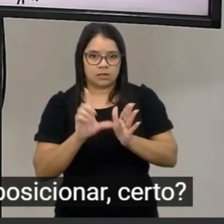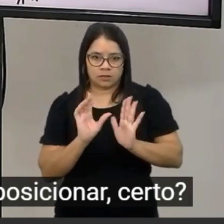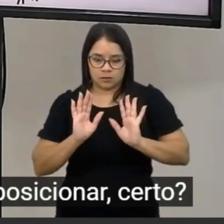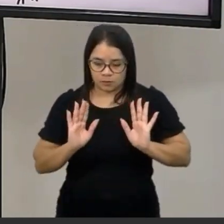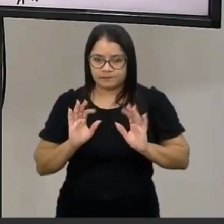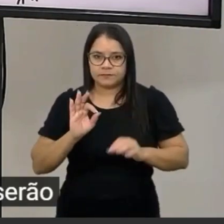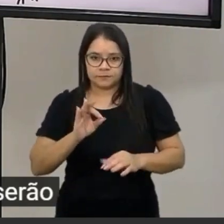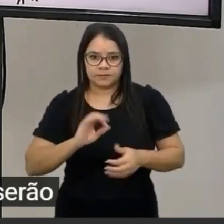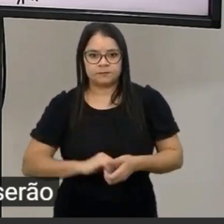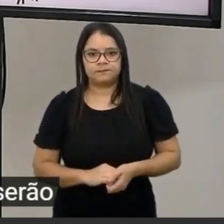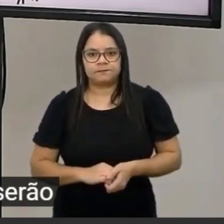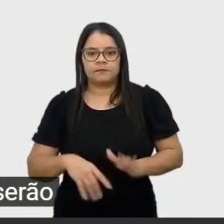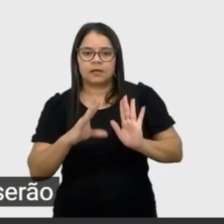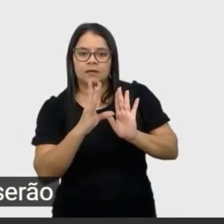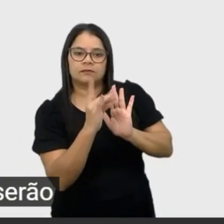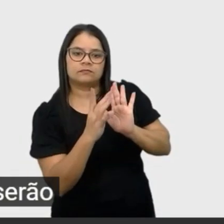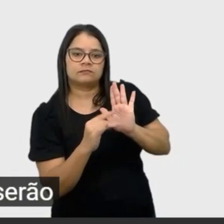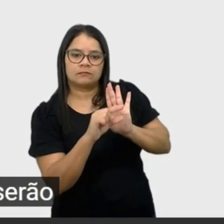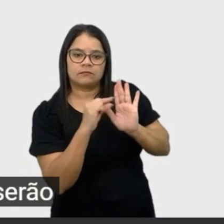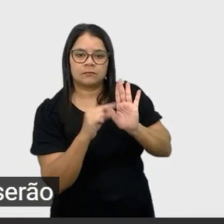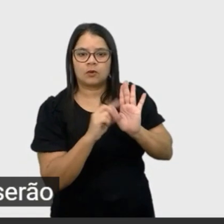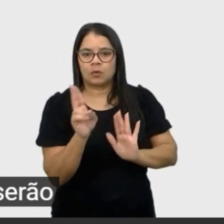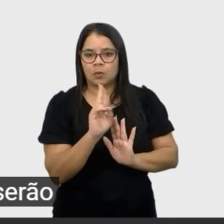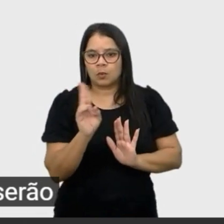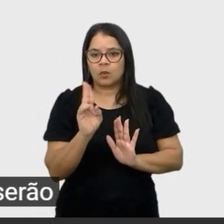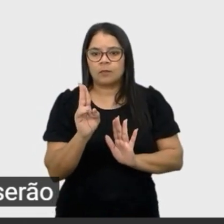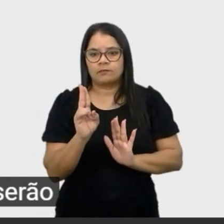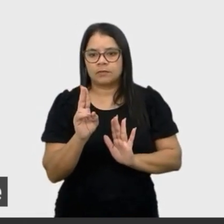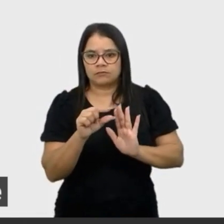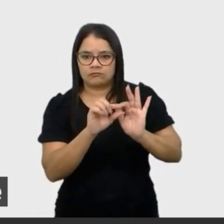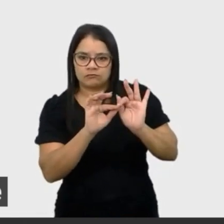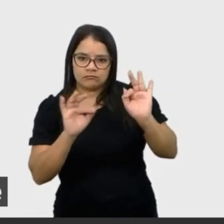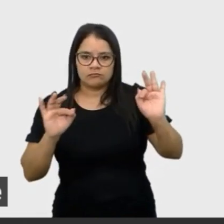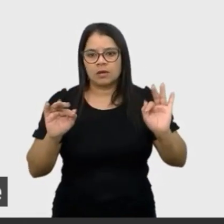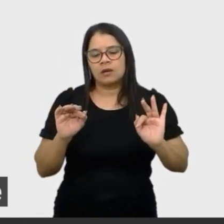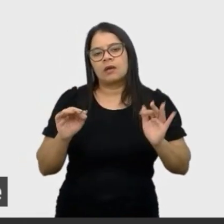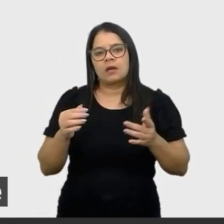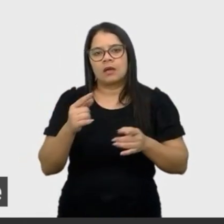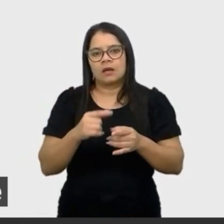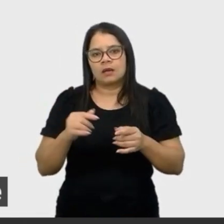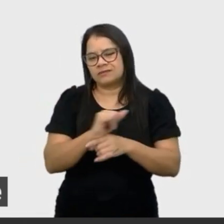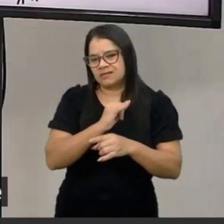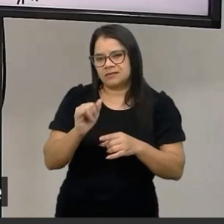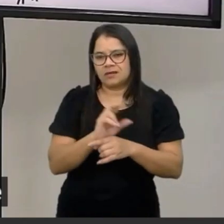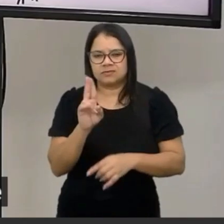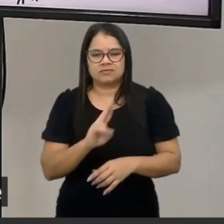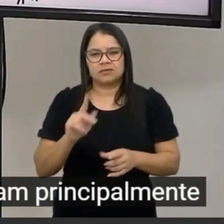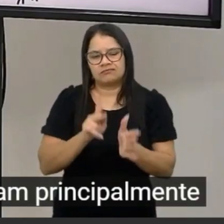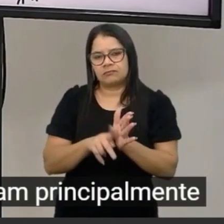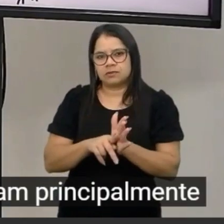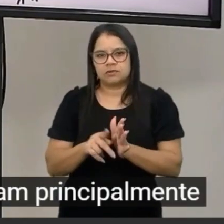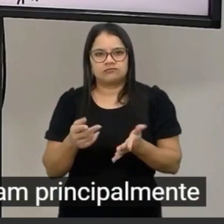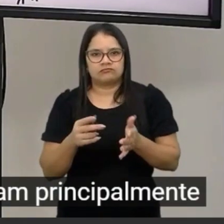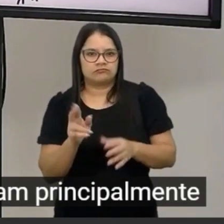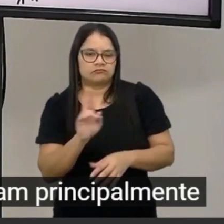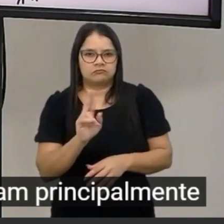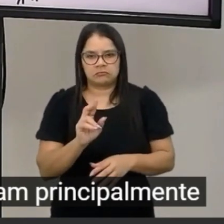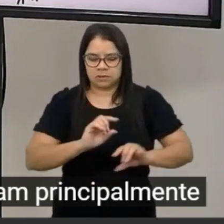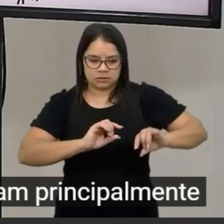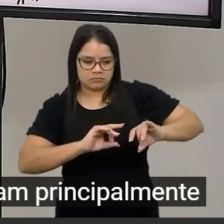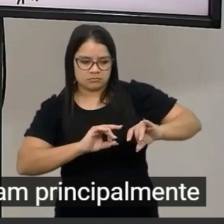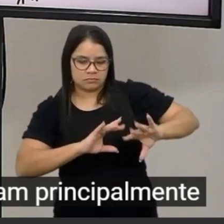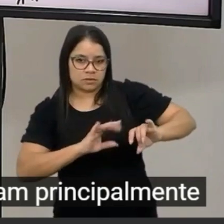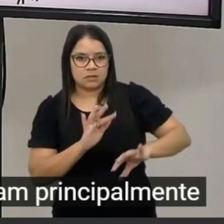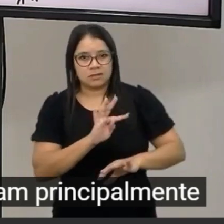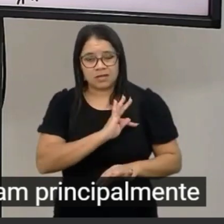como que eu vou posicionar, certo? Destaque os nomes, mas foque nos elementos que serão usados no projeto. Aqui, o material traz bastante nomes